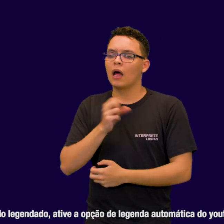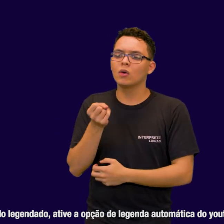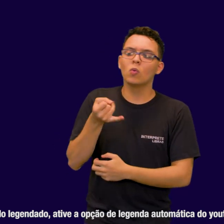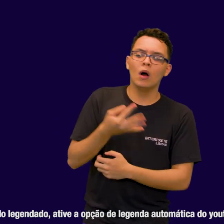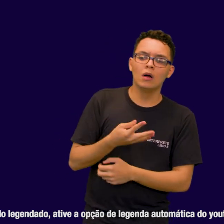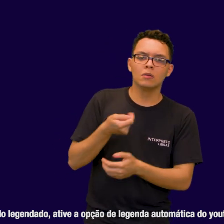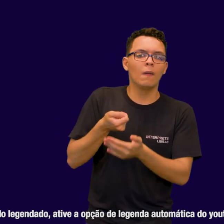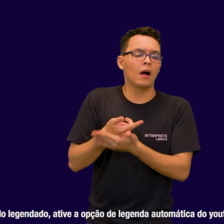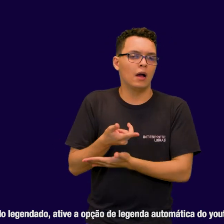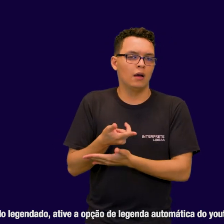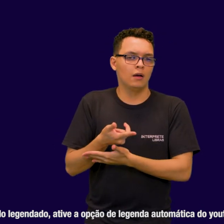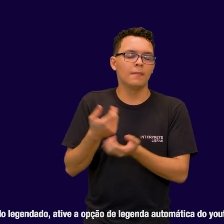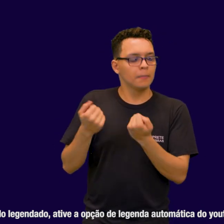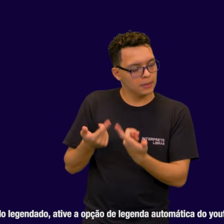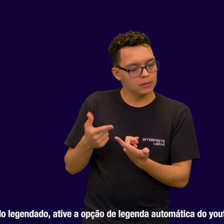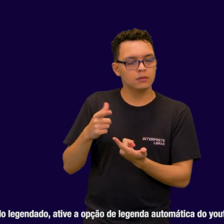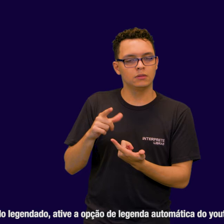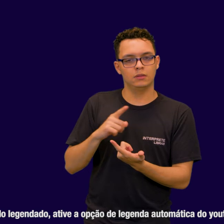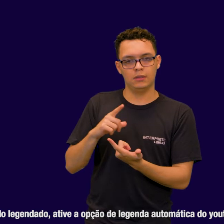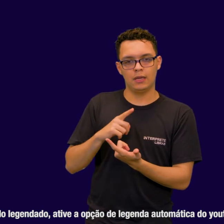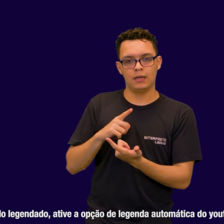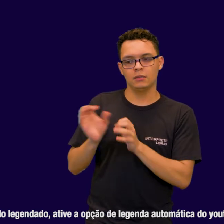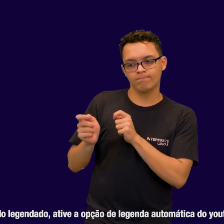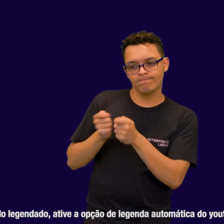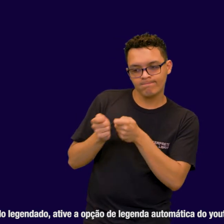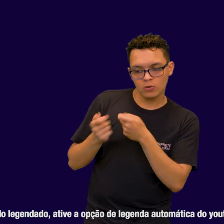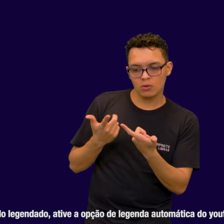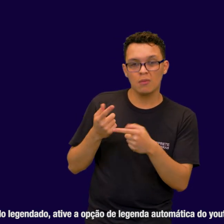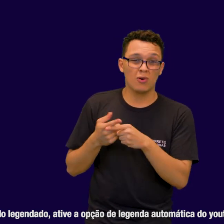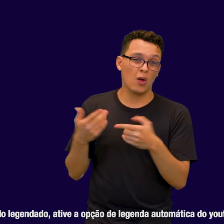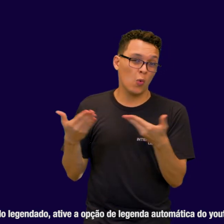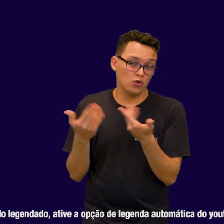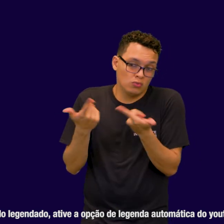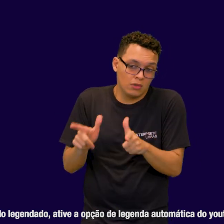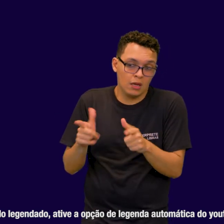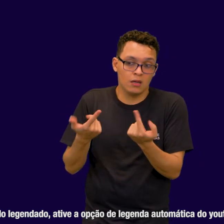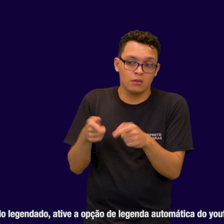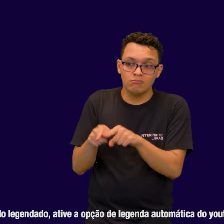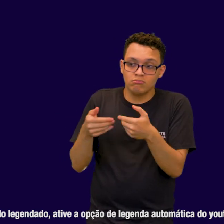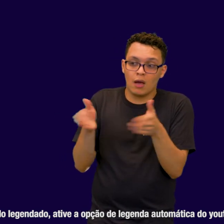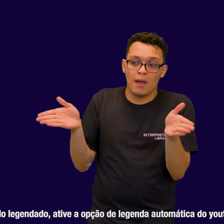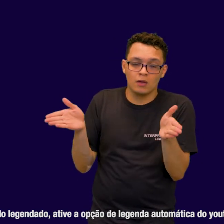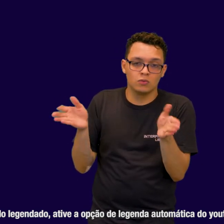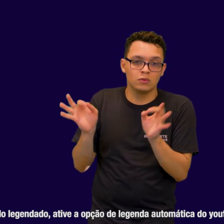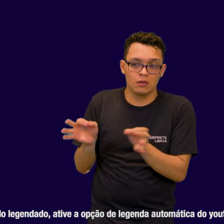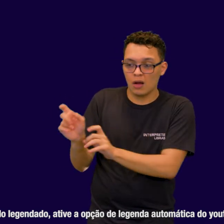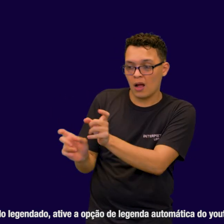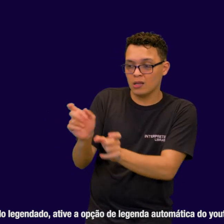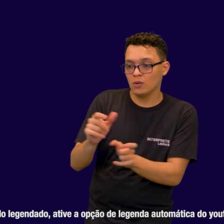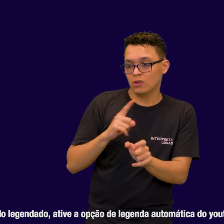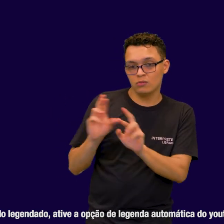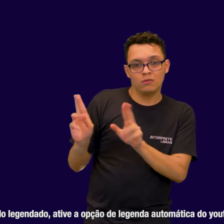de cobrança salariais em relação aos trabalhos, porque hoje isso é muito vago, né? De profissional para